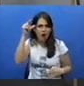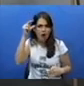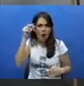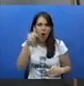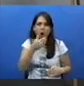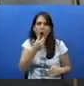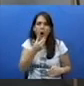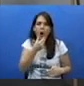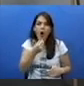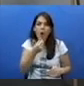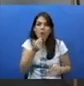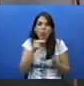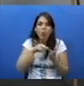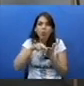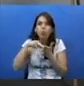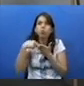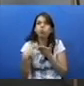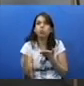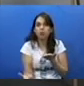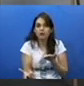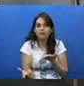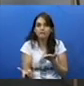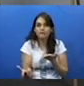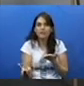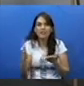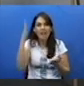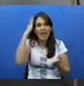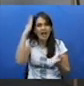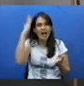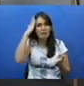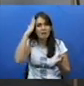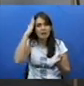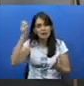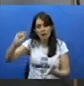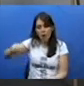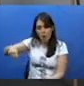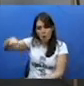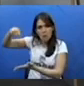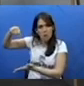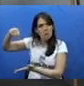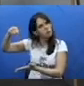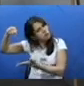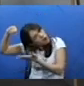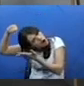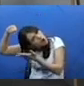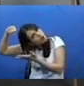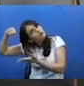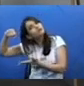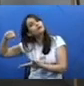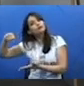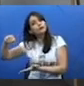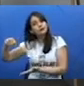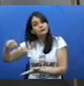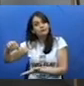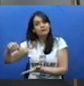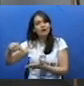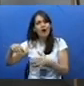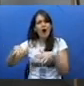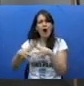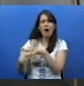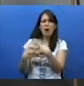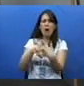cavalo caiu no chão com a cabeça dentro do balde da velha que estava segurando o balde com